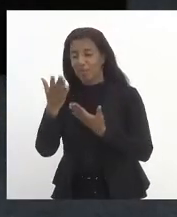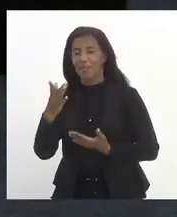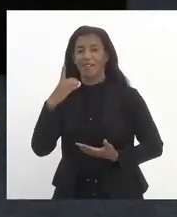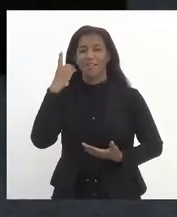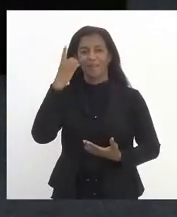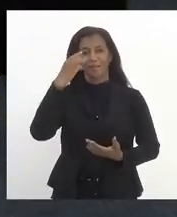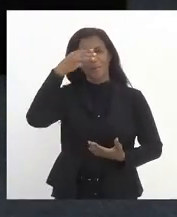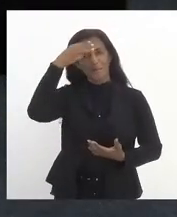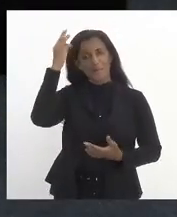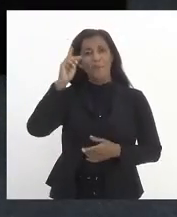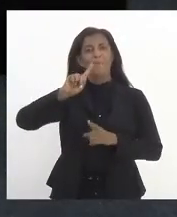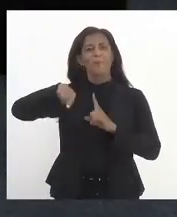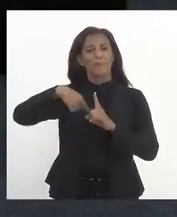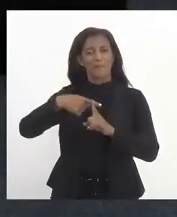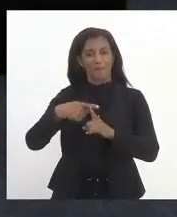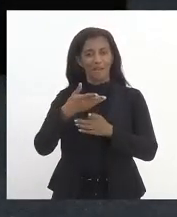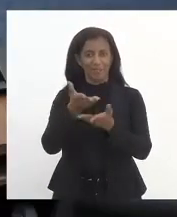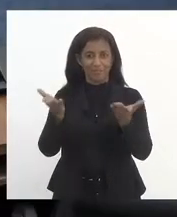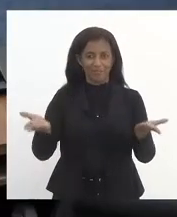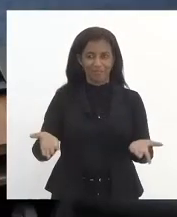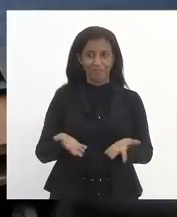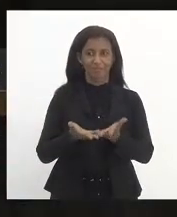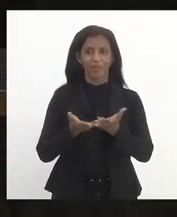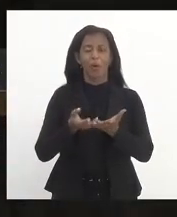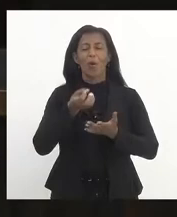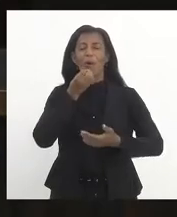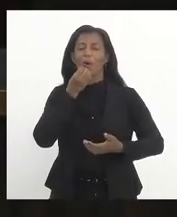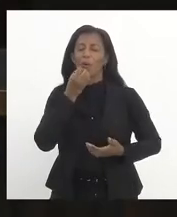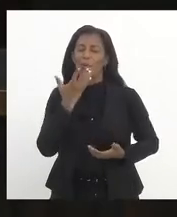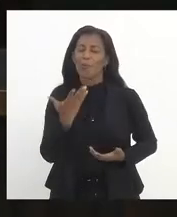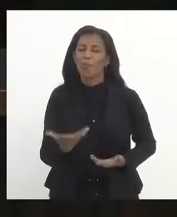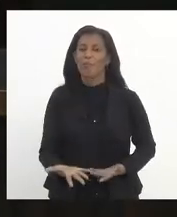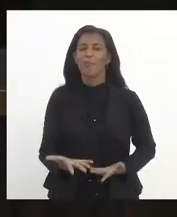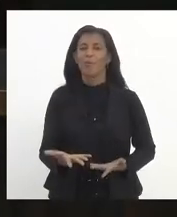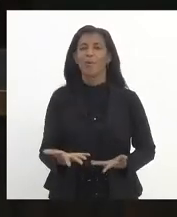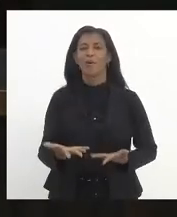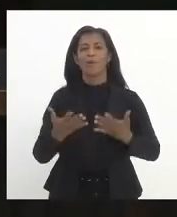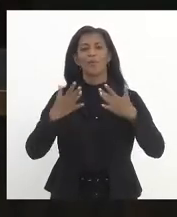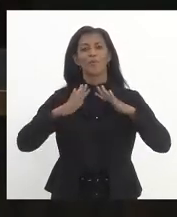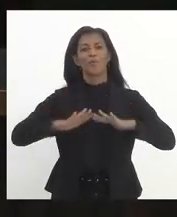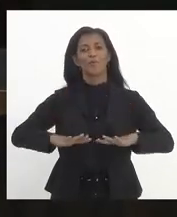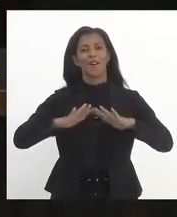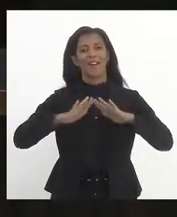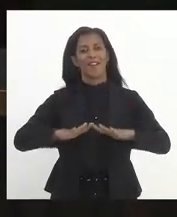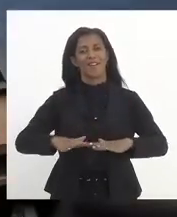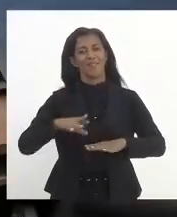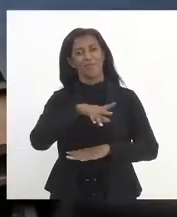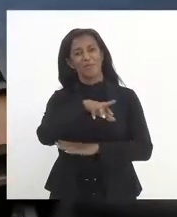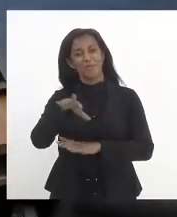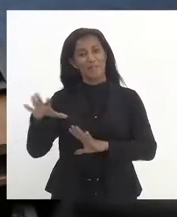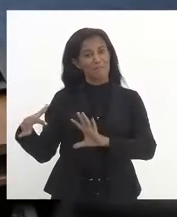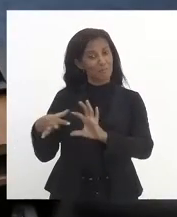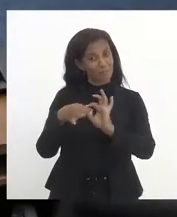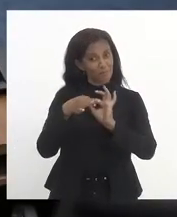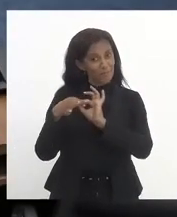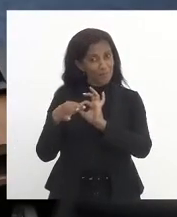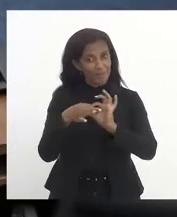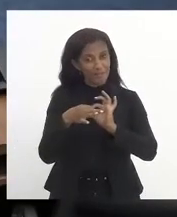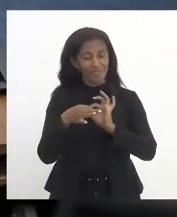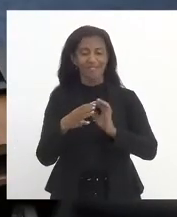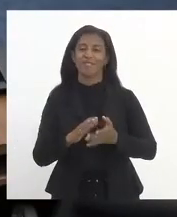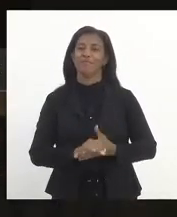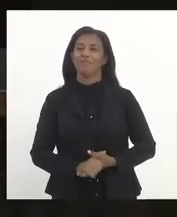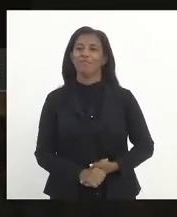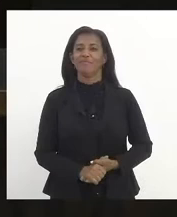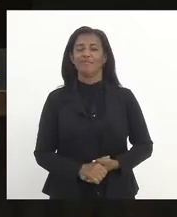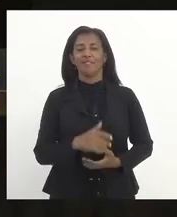Pacheco, e os demais envolvidos na questão. Ó, quão bom e quão suave é que os irmãos vivem em união. Exato.